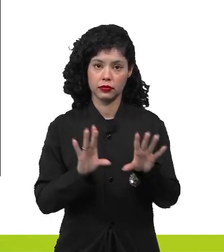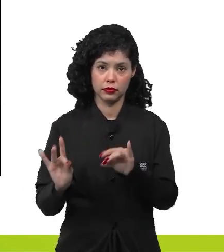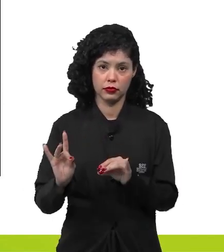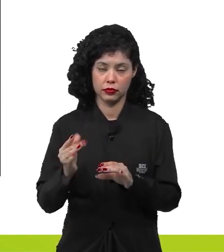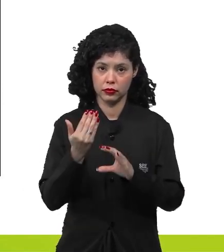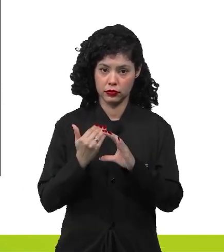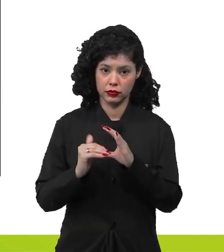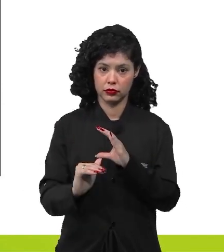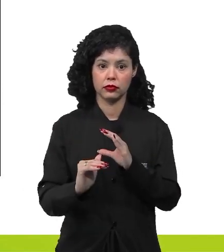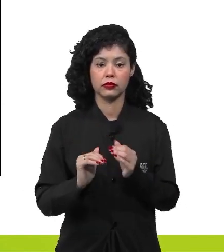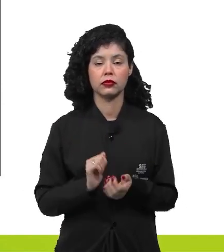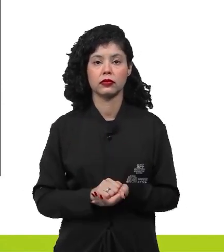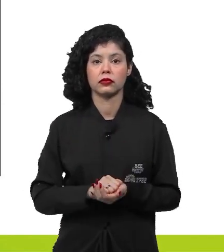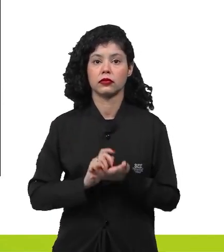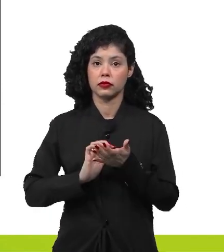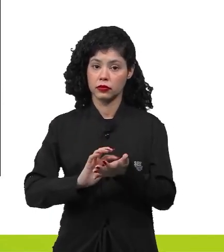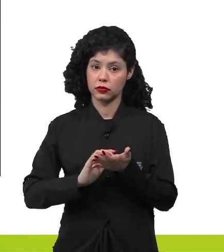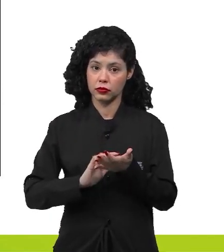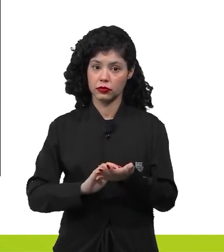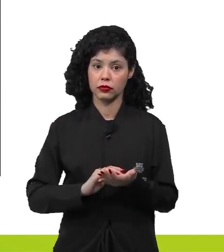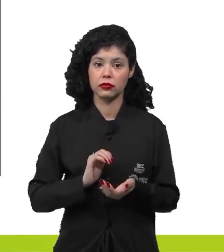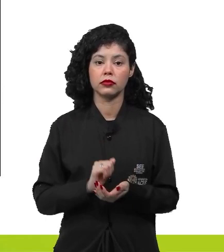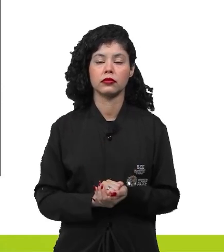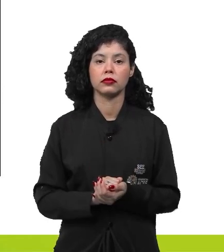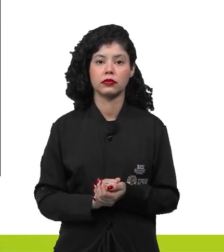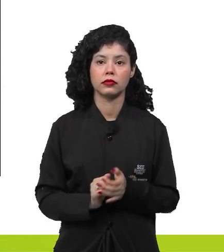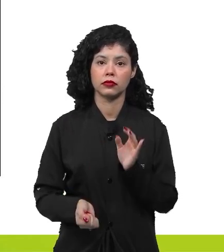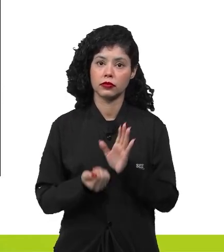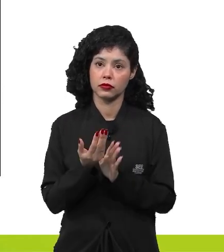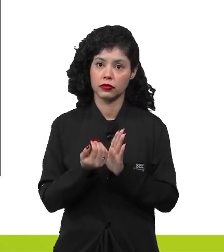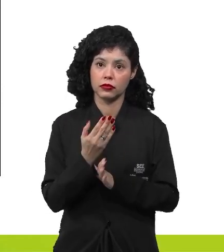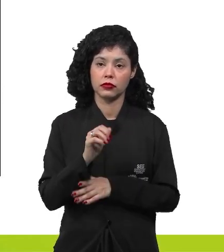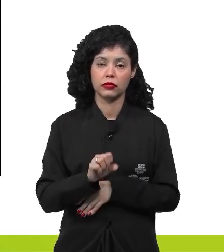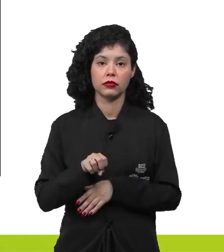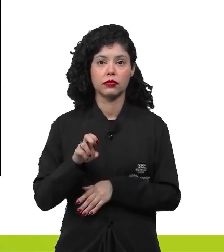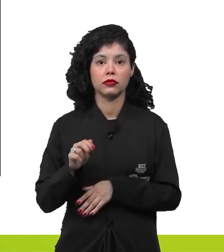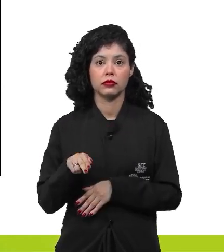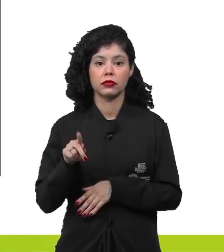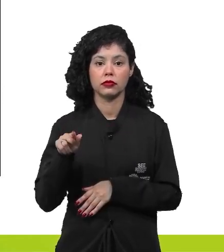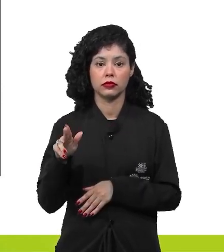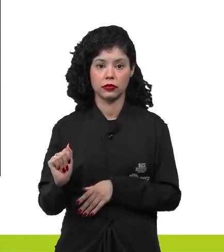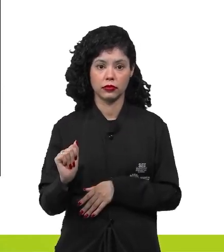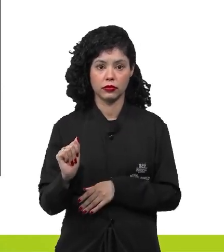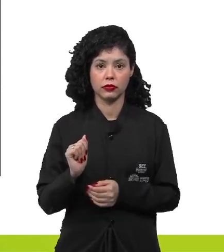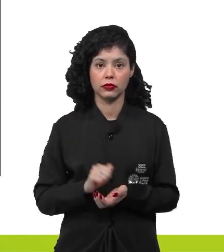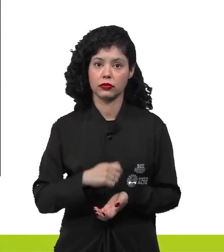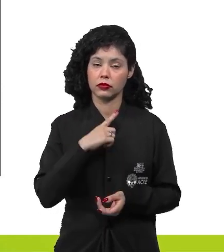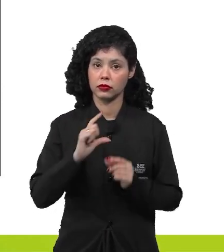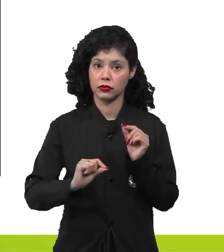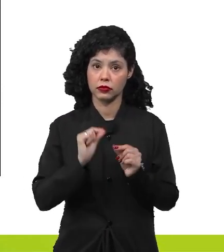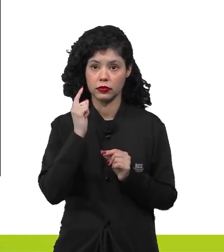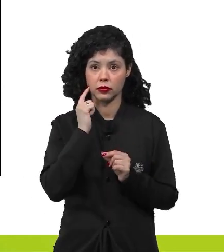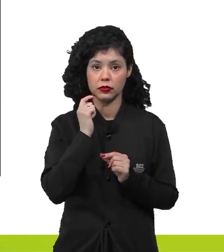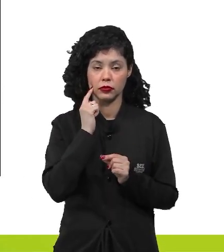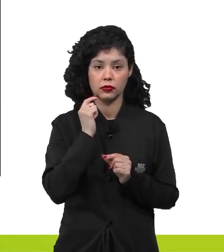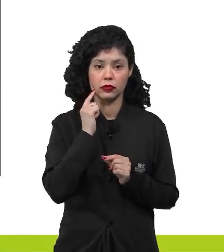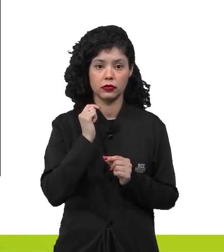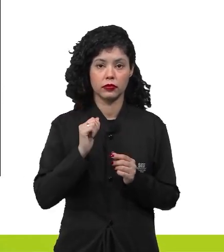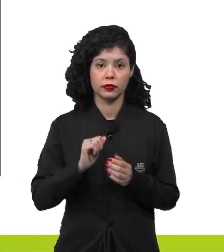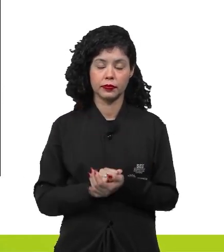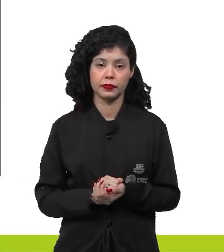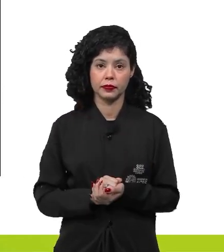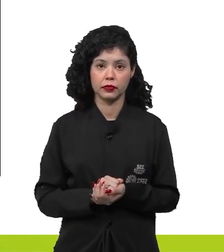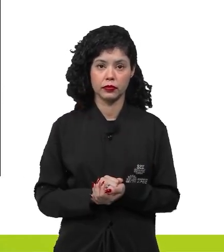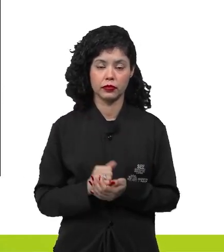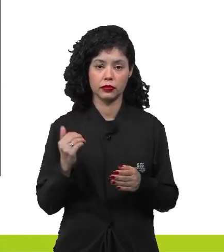seu e-mail, você vai digitar o seu e-mail, criar uma senha e você vai aí logar, né?